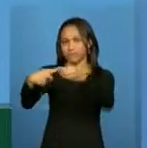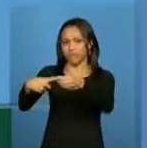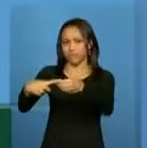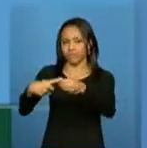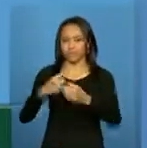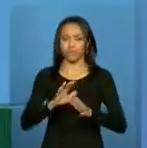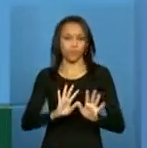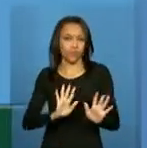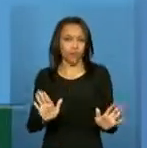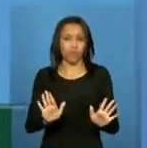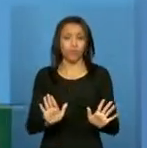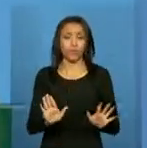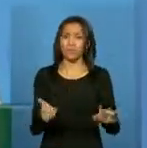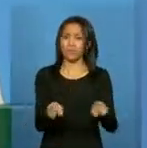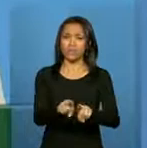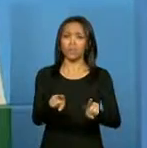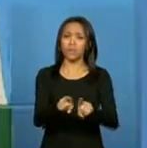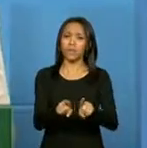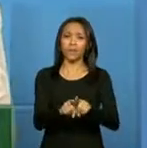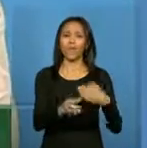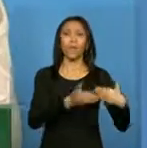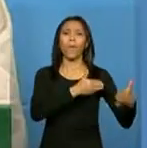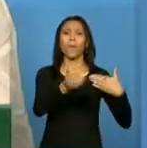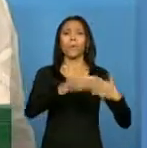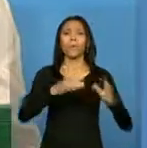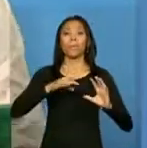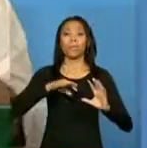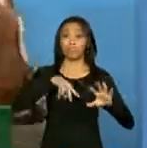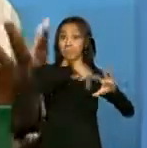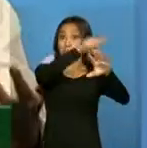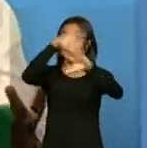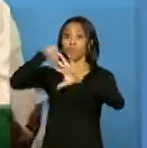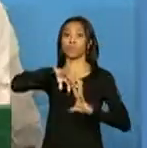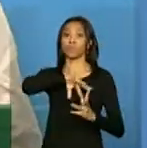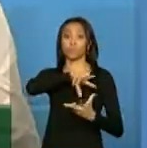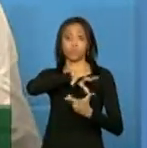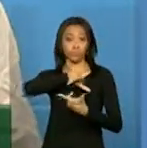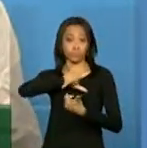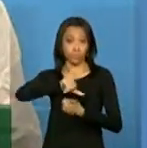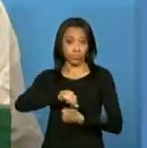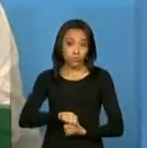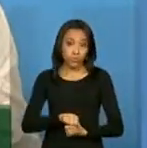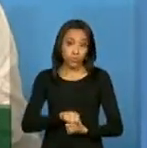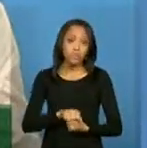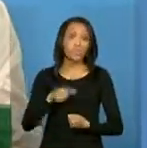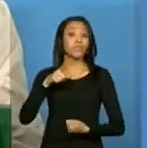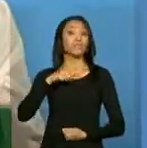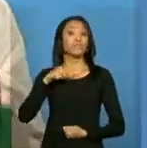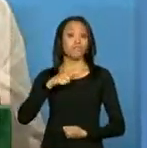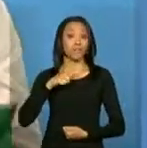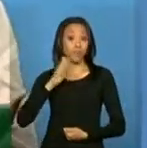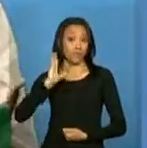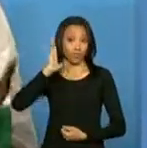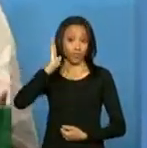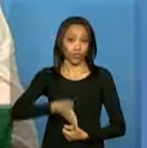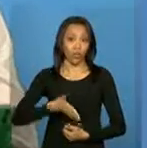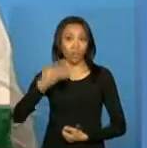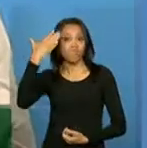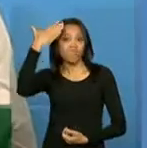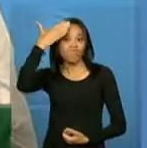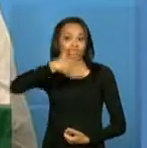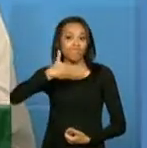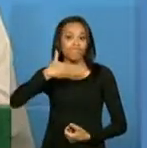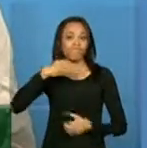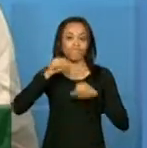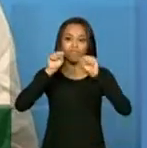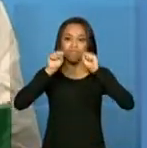country in the world. E nem há qualquer país no mundo have had witnessed que tenha testemunhado such a tremendous,